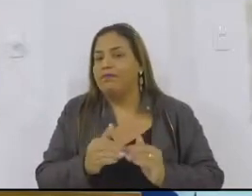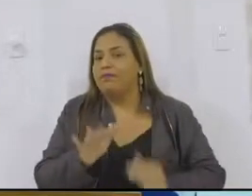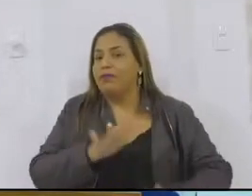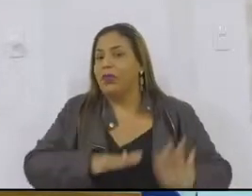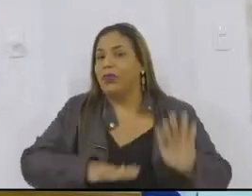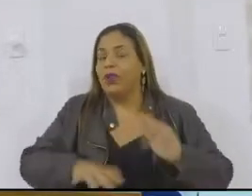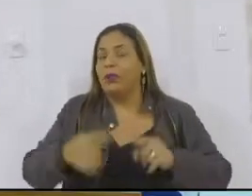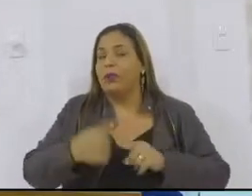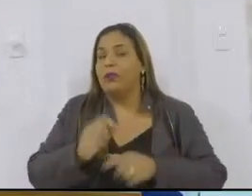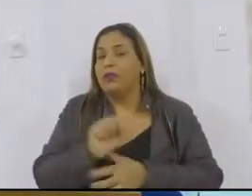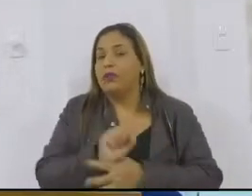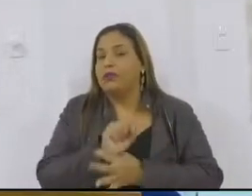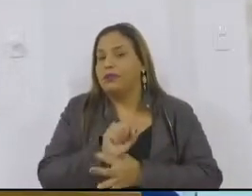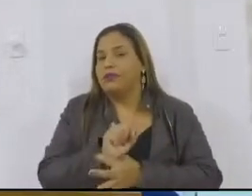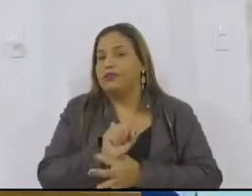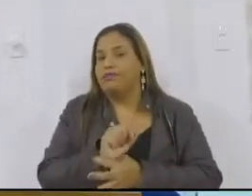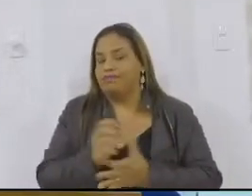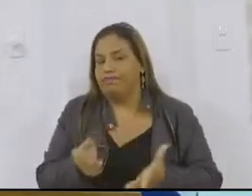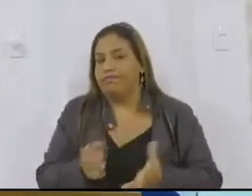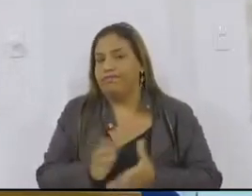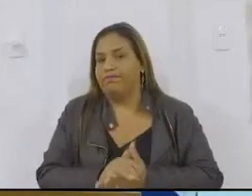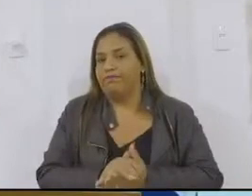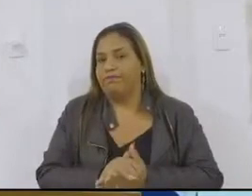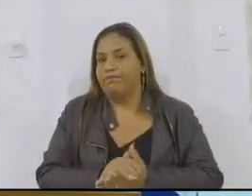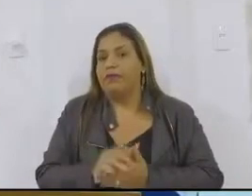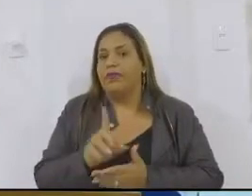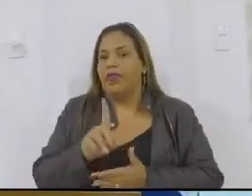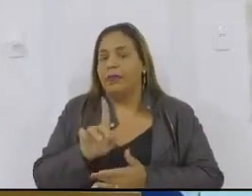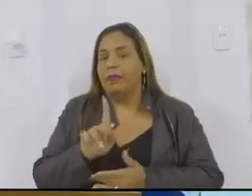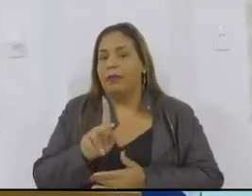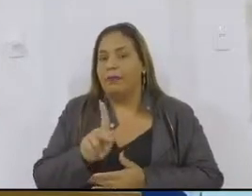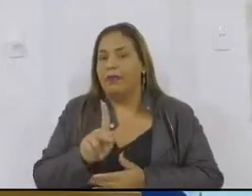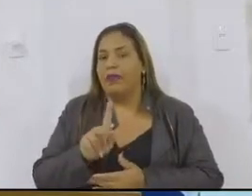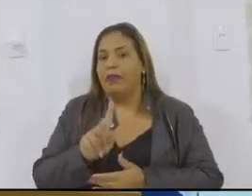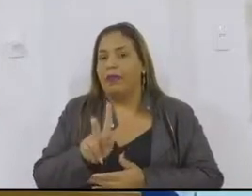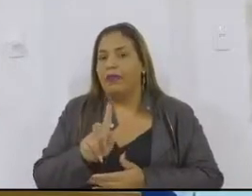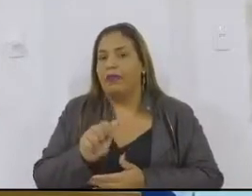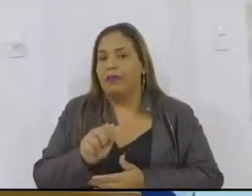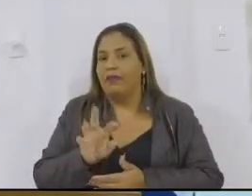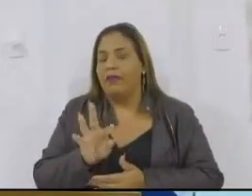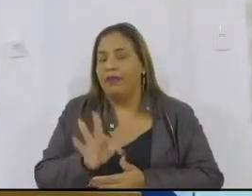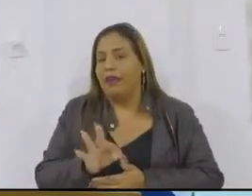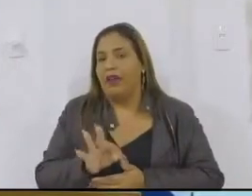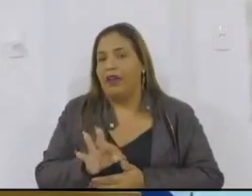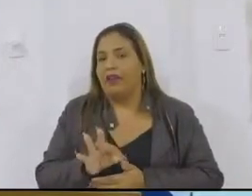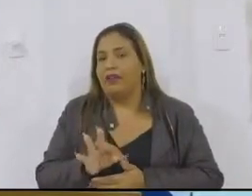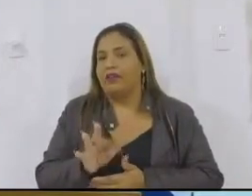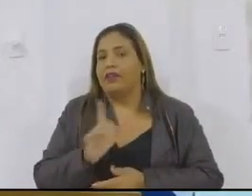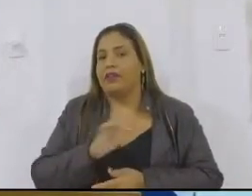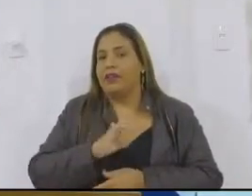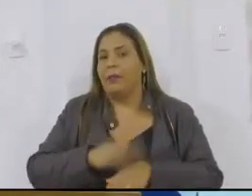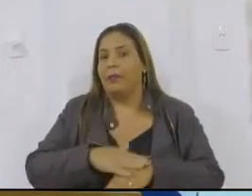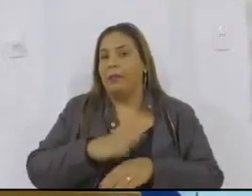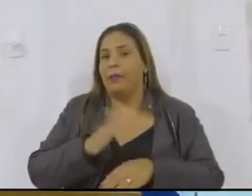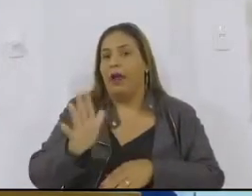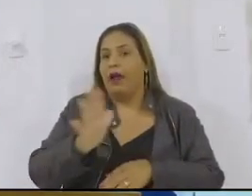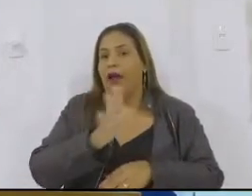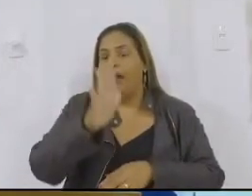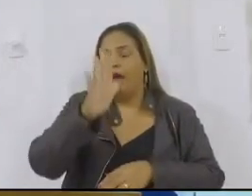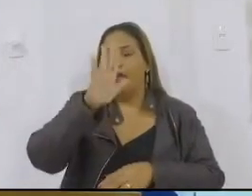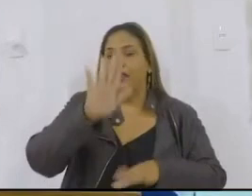é um simples DPVAT. Né, tem outro seguro que a gente paga de passageiro, que é muito mais caro. Então, na maioria das